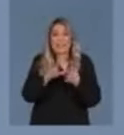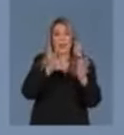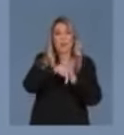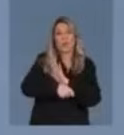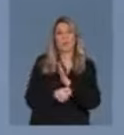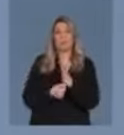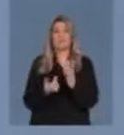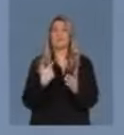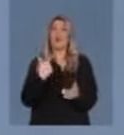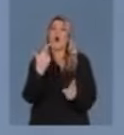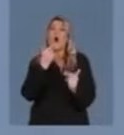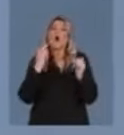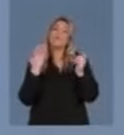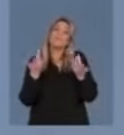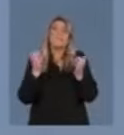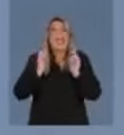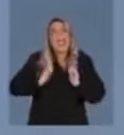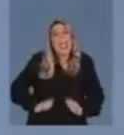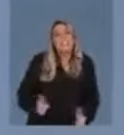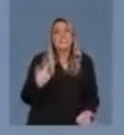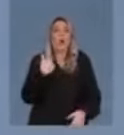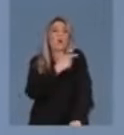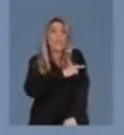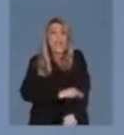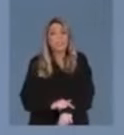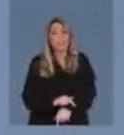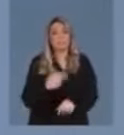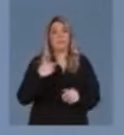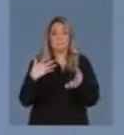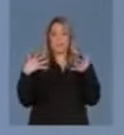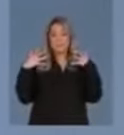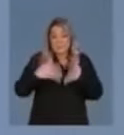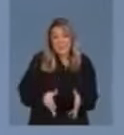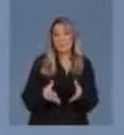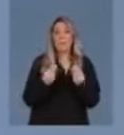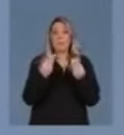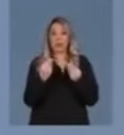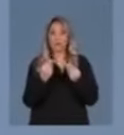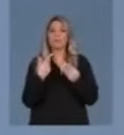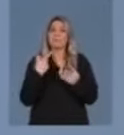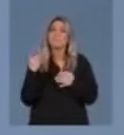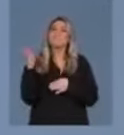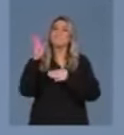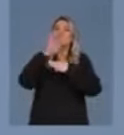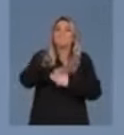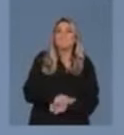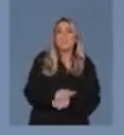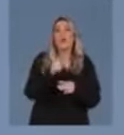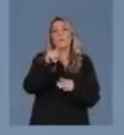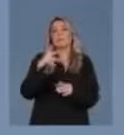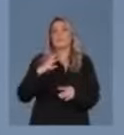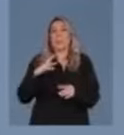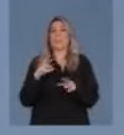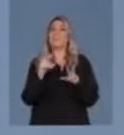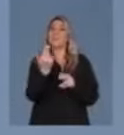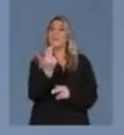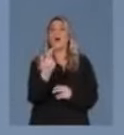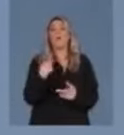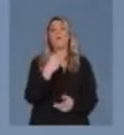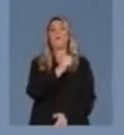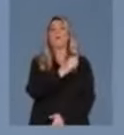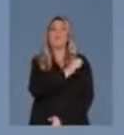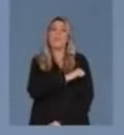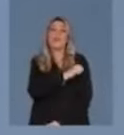nosso dinheiro quanto mais participação mais a gente aproveita a contribuição de uma cidade plural Como o Rio de Janeiro a gente acerta